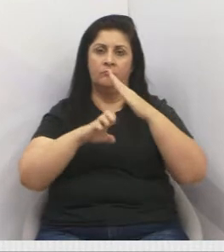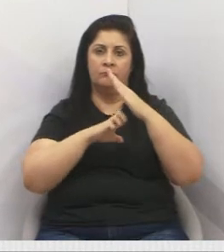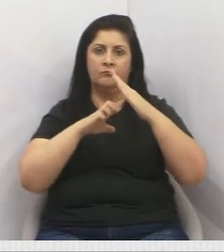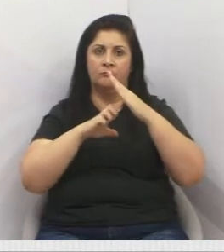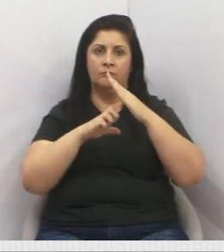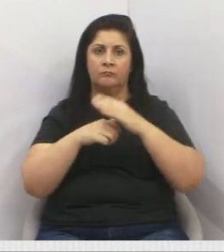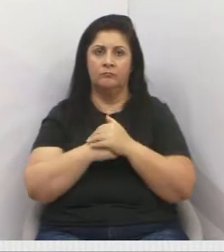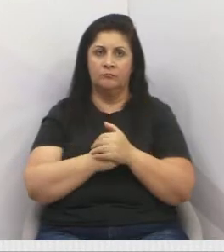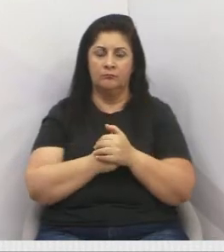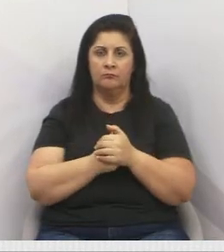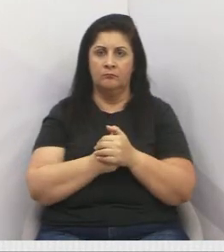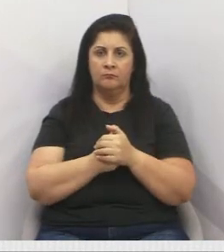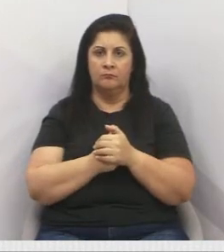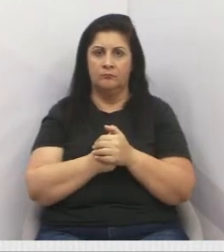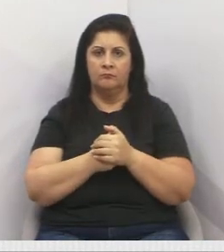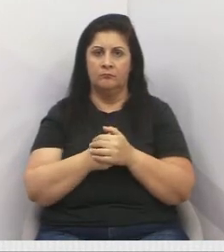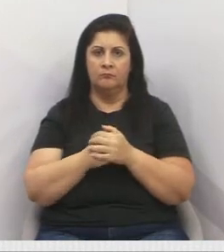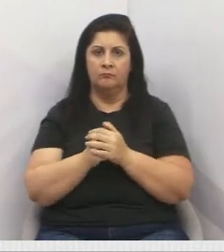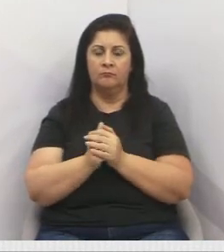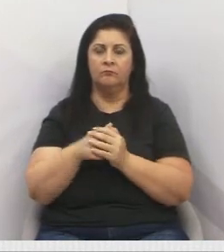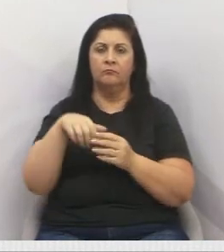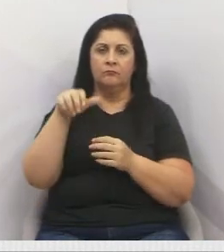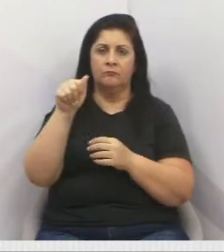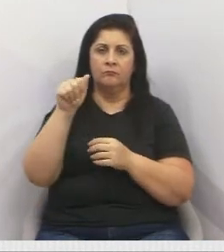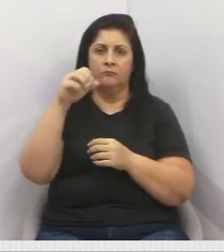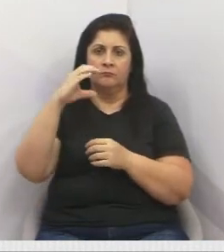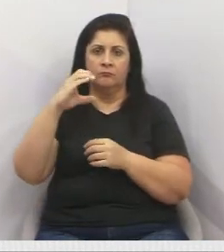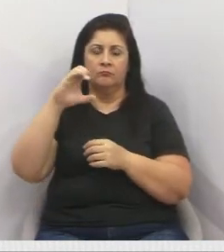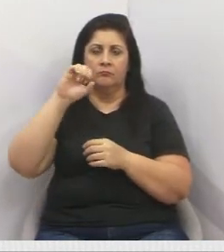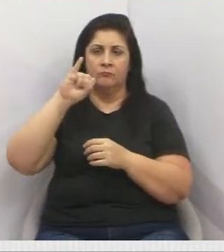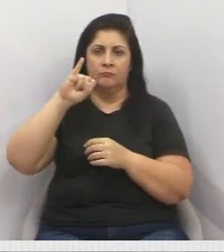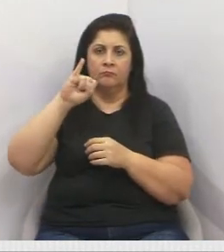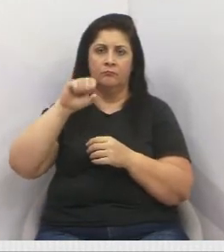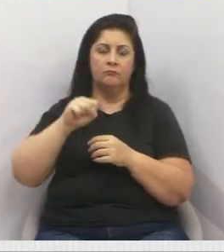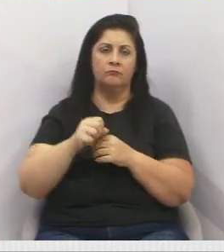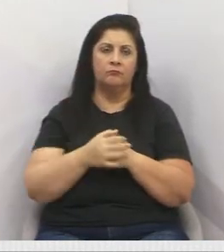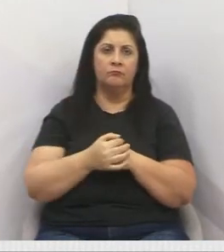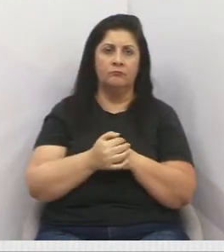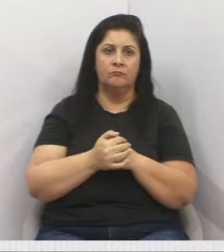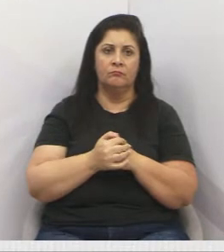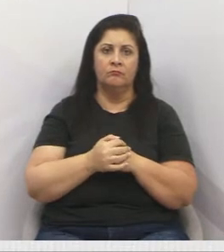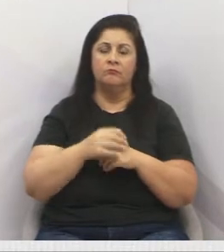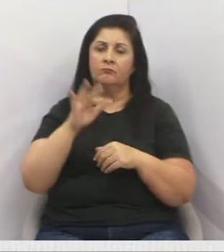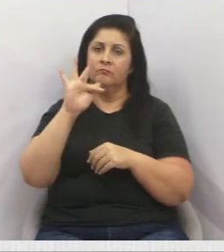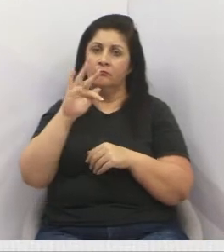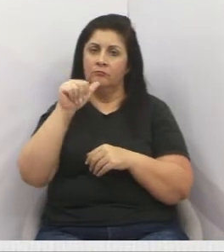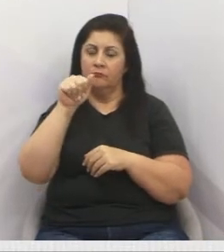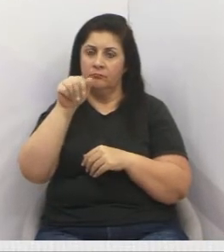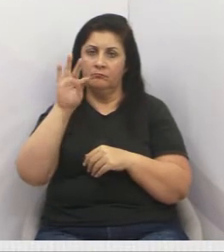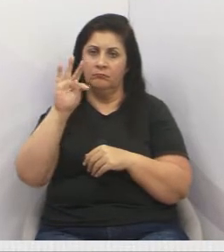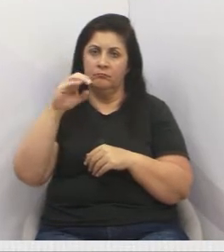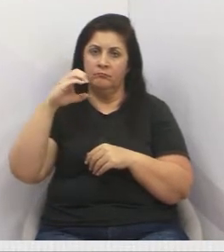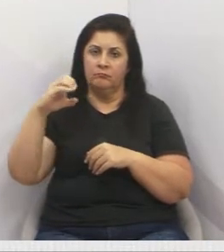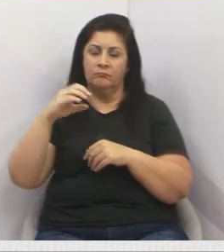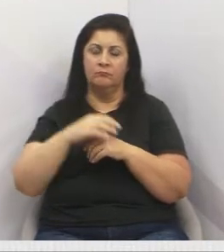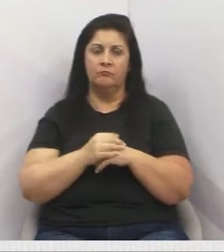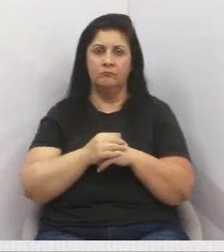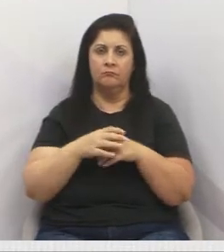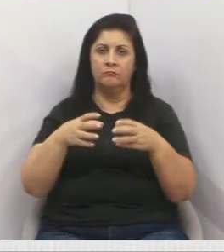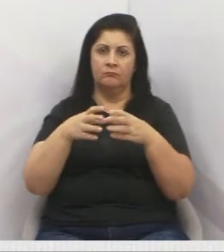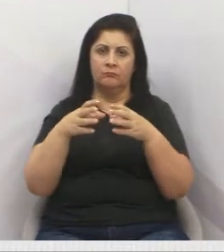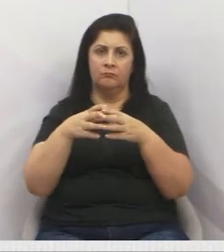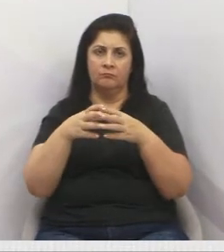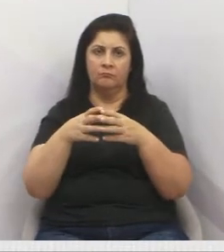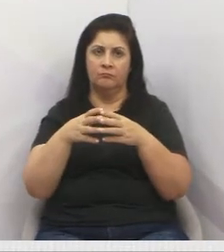profissionais, Associação Comercial e Industrial, entidades acadêmicas, FATEC e organização da sociedade civil, Associação dos Engenheiros e